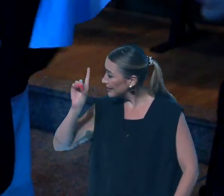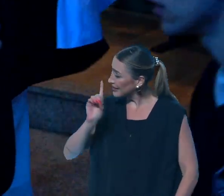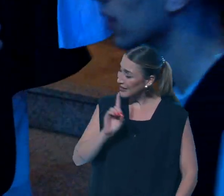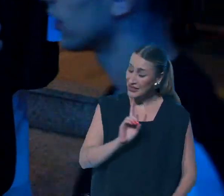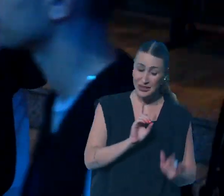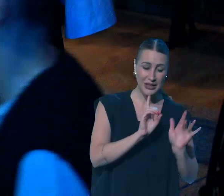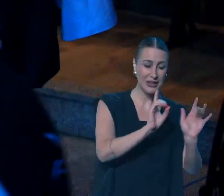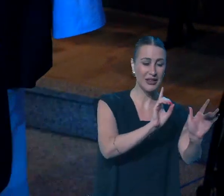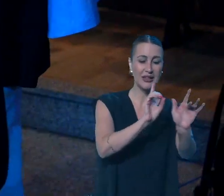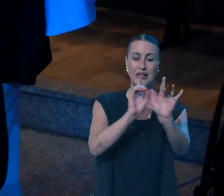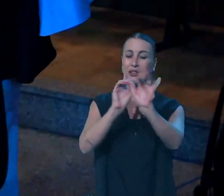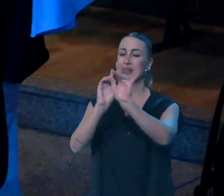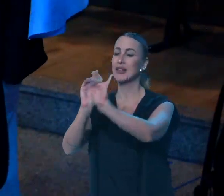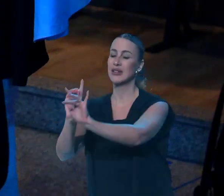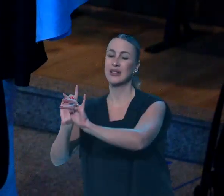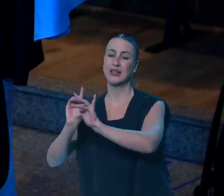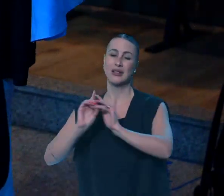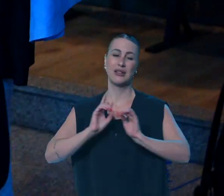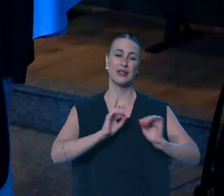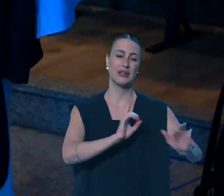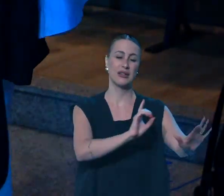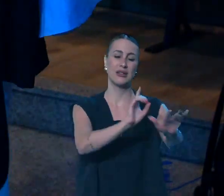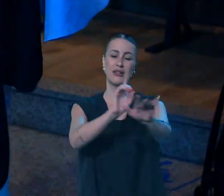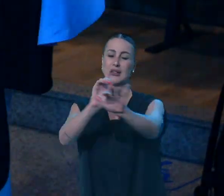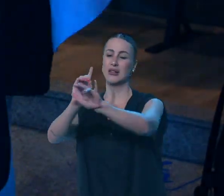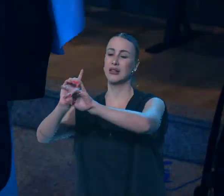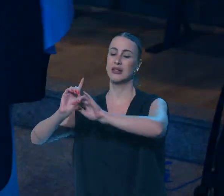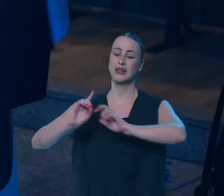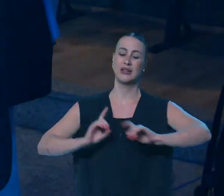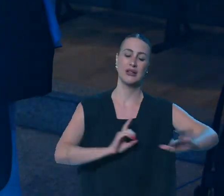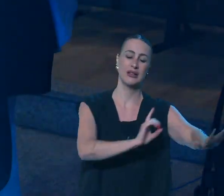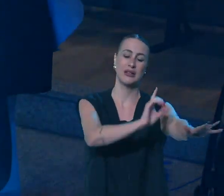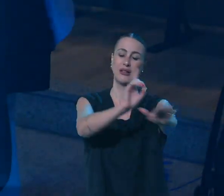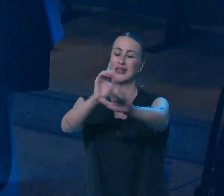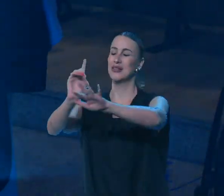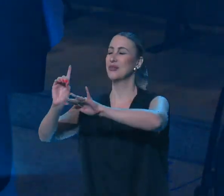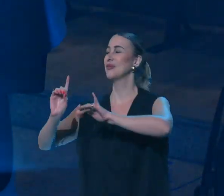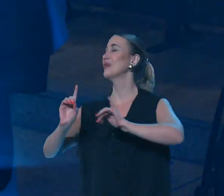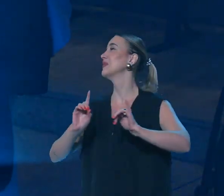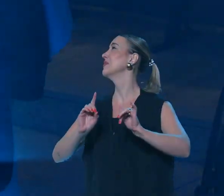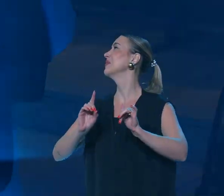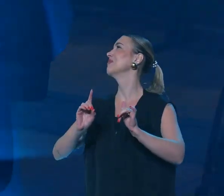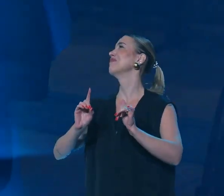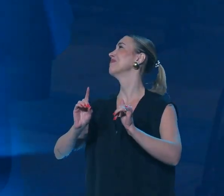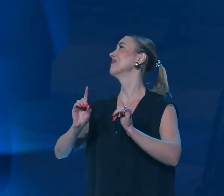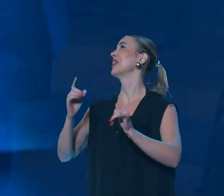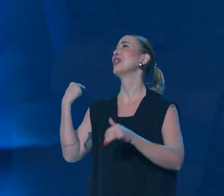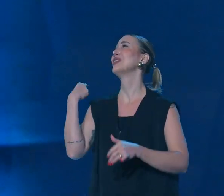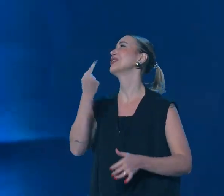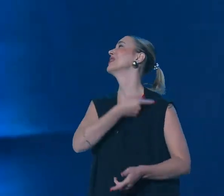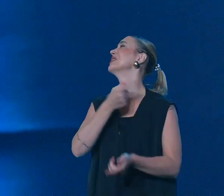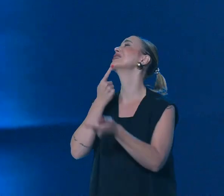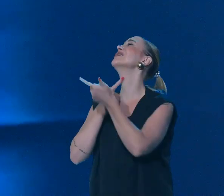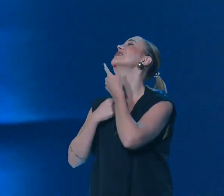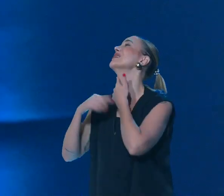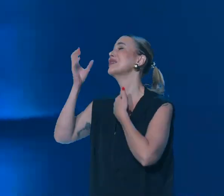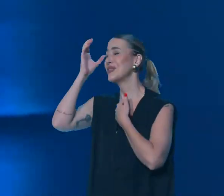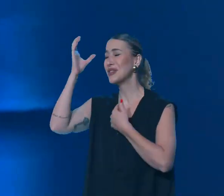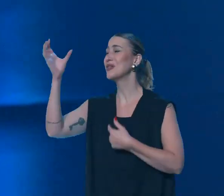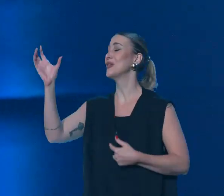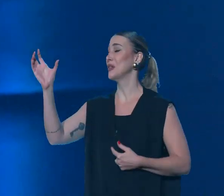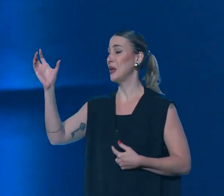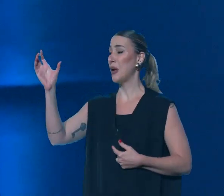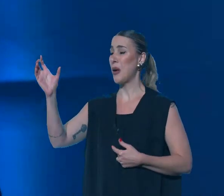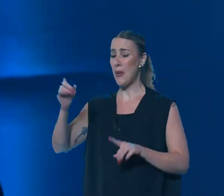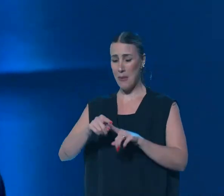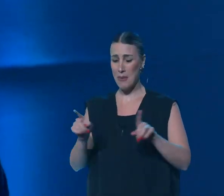Deus. Derrama, Pai. Derrama na Tua presença, Deus. Nos dá, Deus, essa cidade, Pai. Mas começa nos nossos corações, na